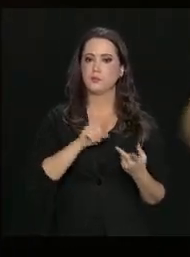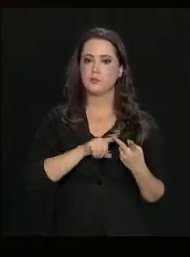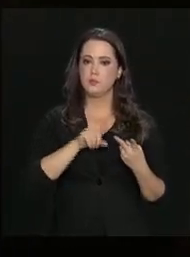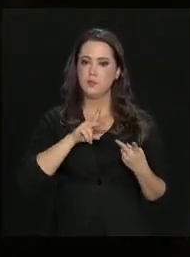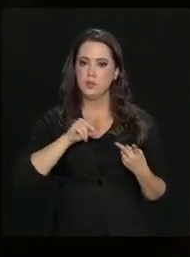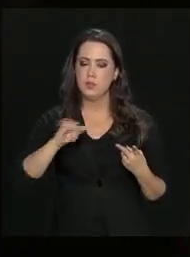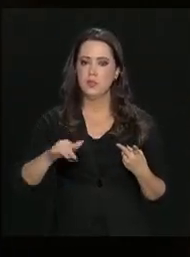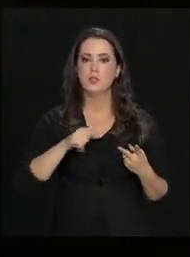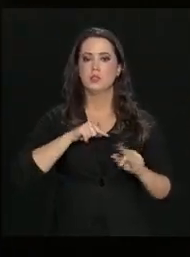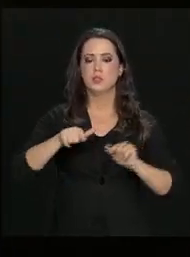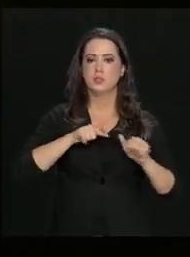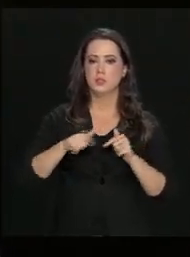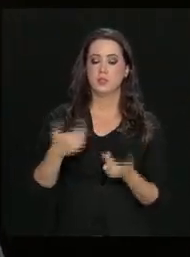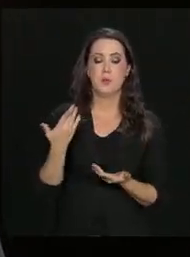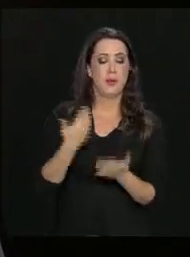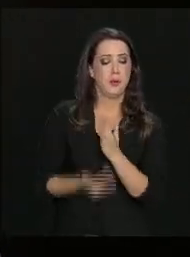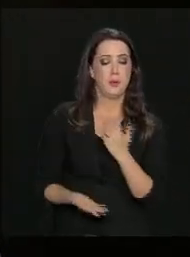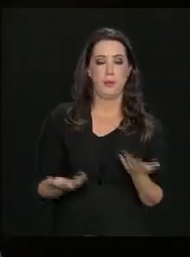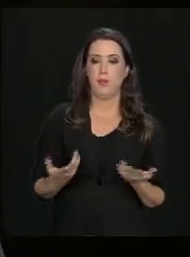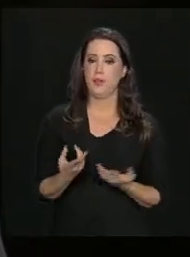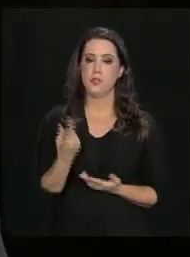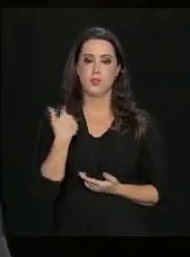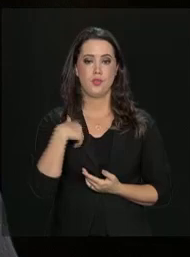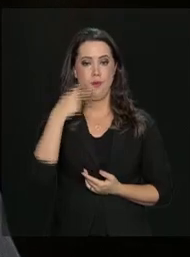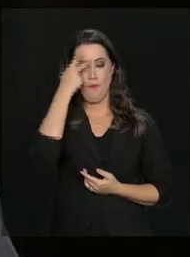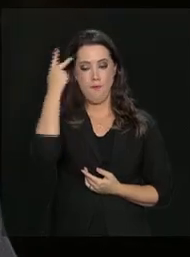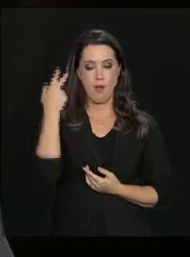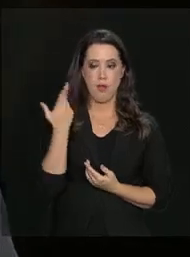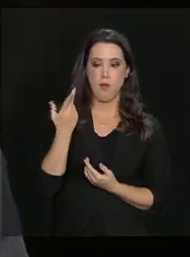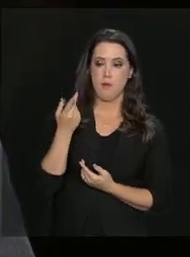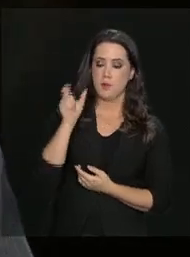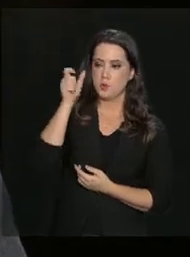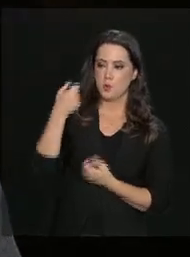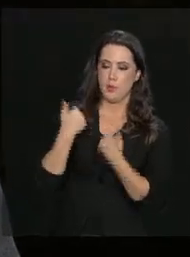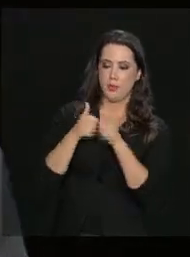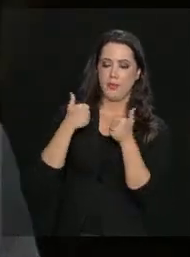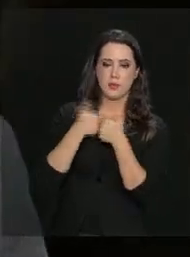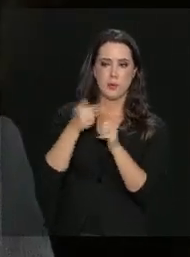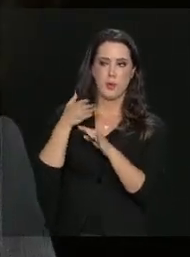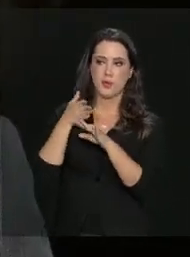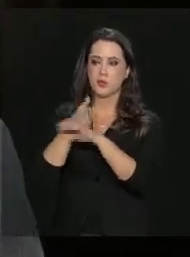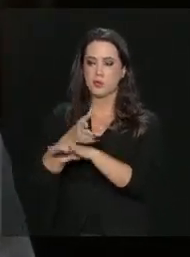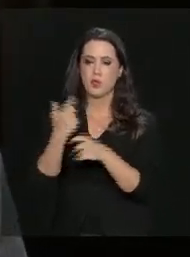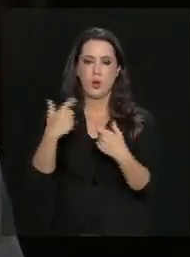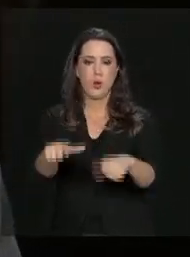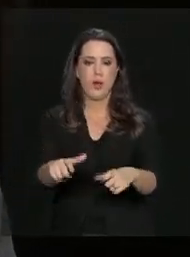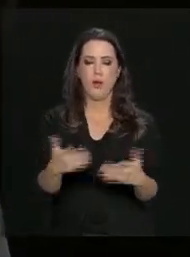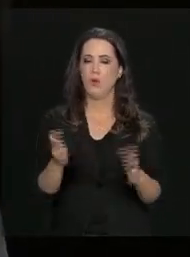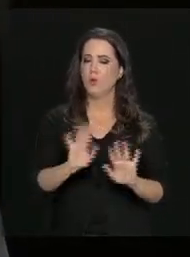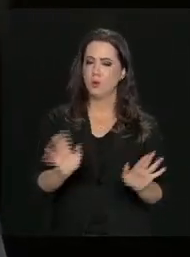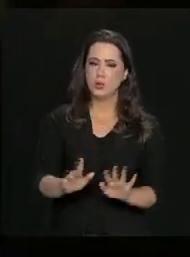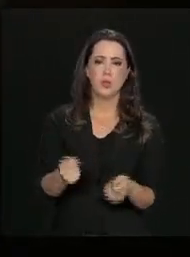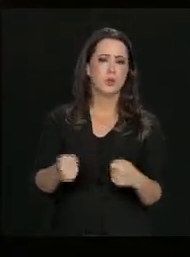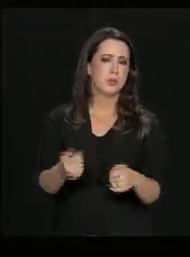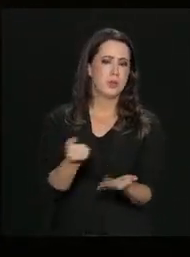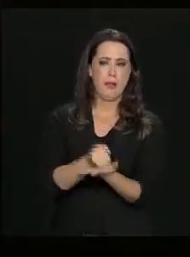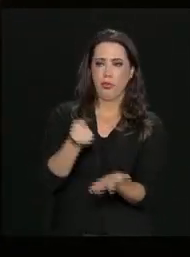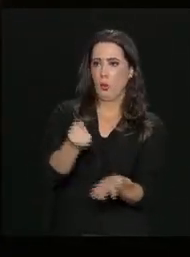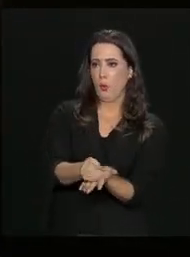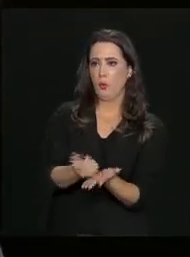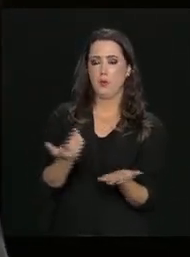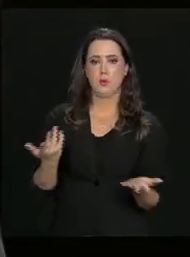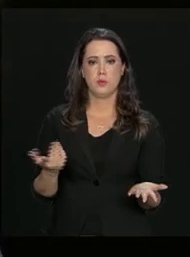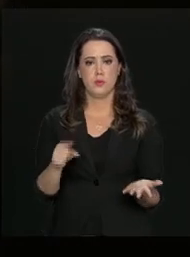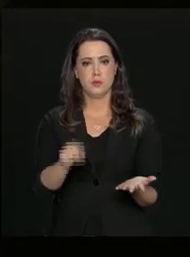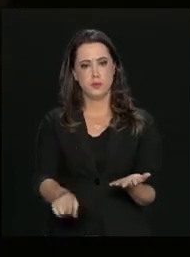dia de trabalho que ele não pede ao custo de deslocamento até a unidade de atendimento físico custos em cartórios